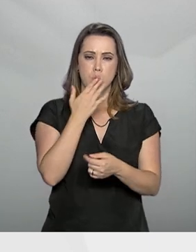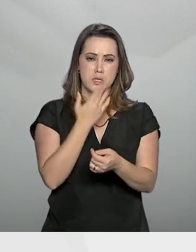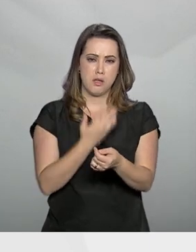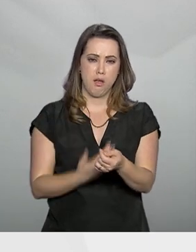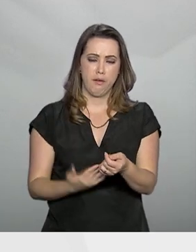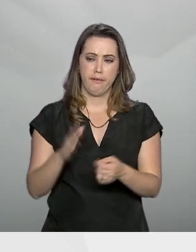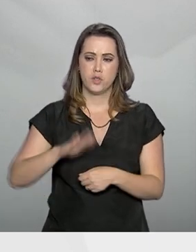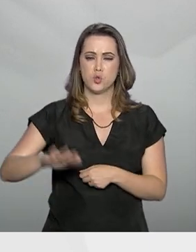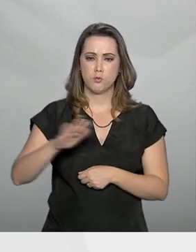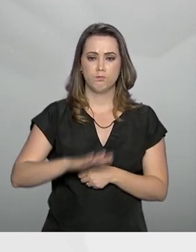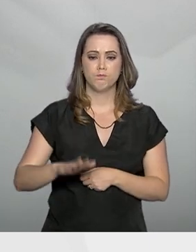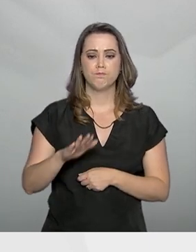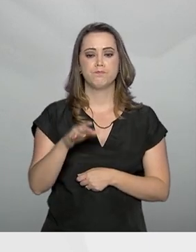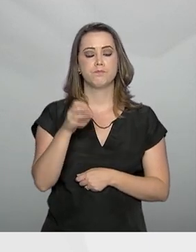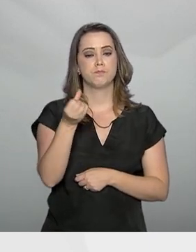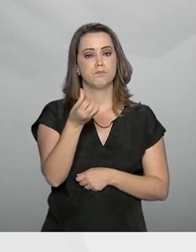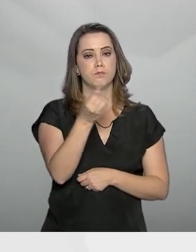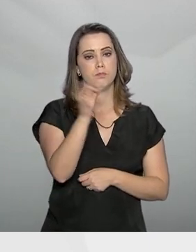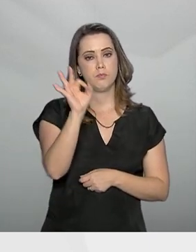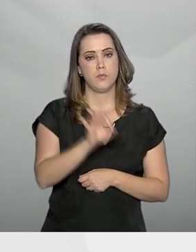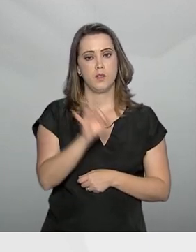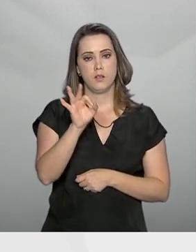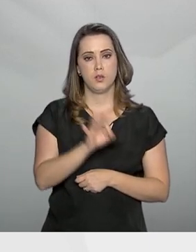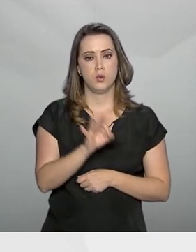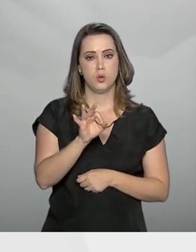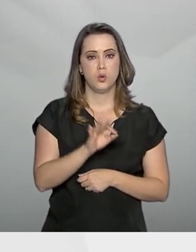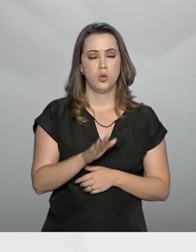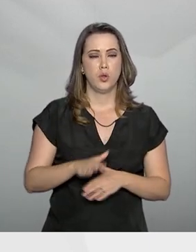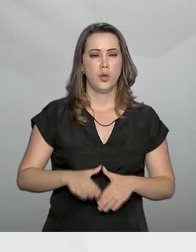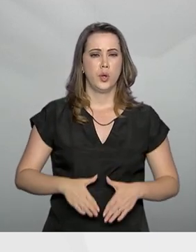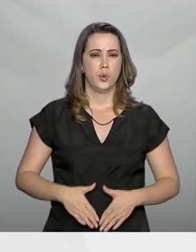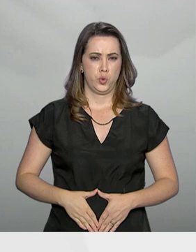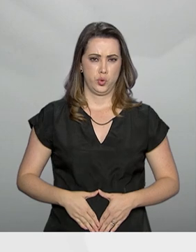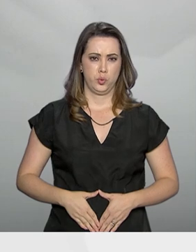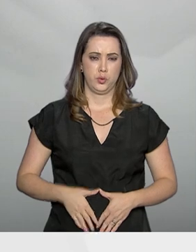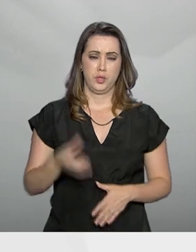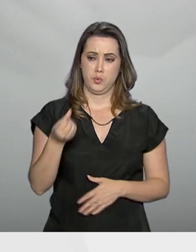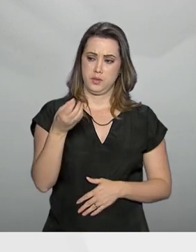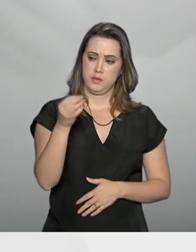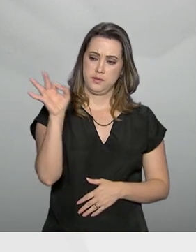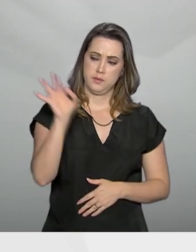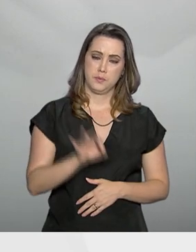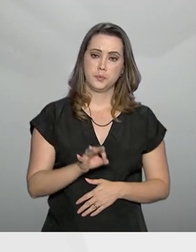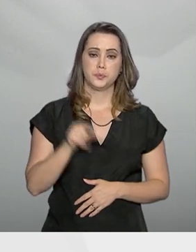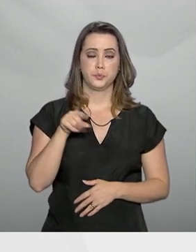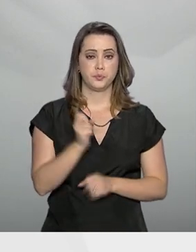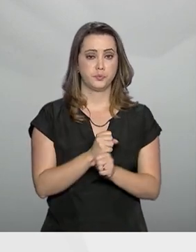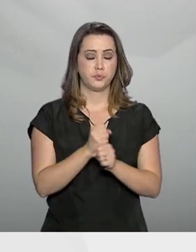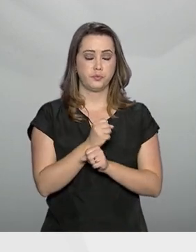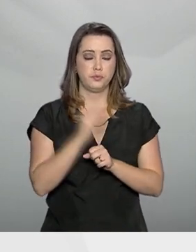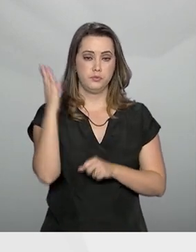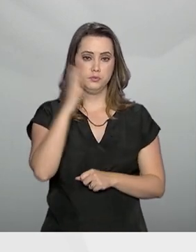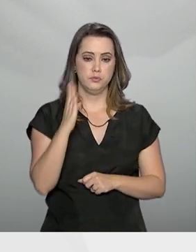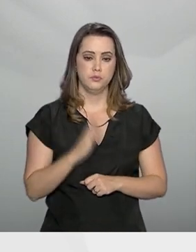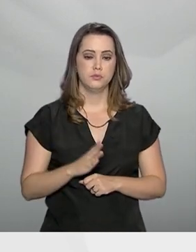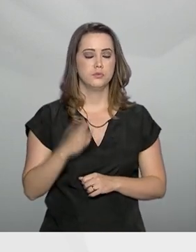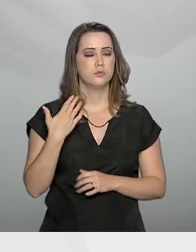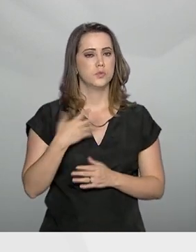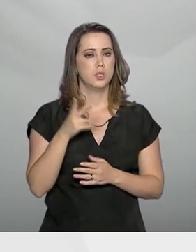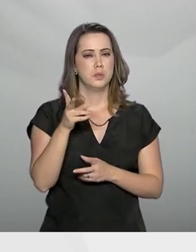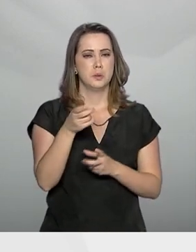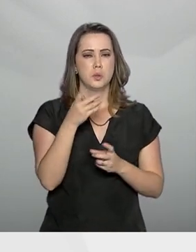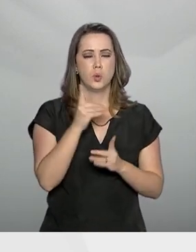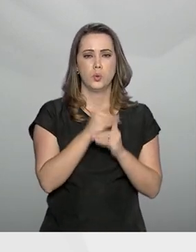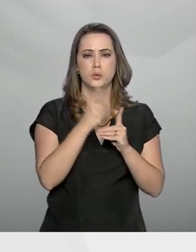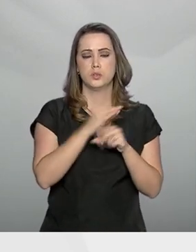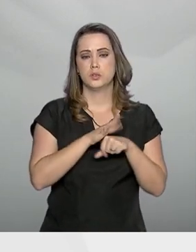infantil, 66%. E no de colo de útero, 60%. Esse ano, no Brasil, devem ser